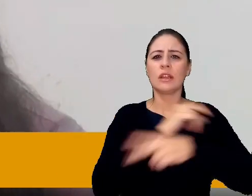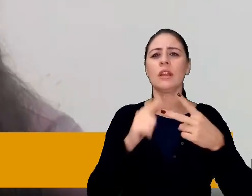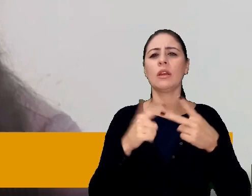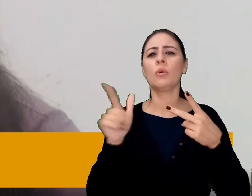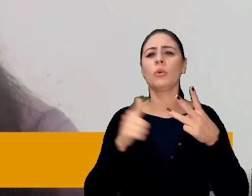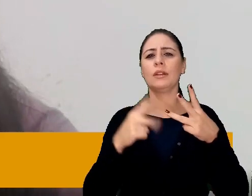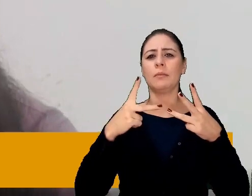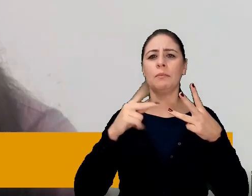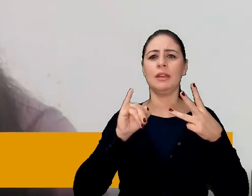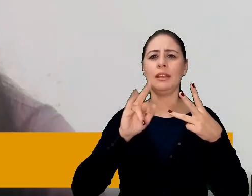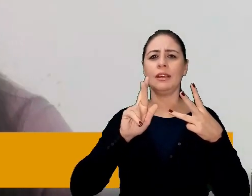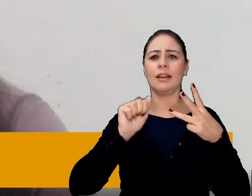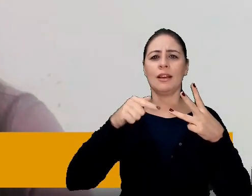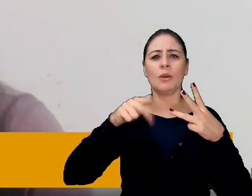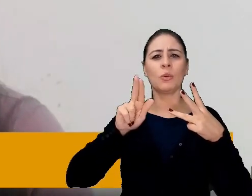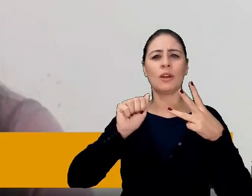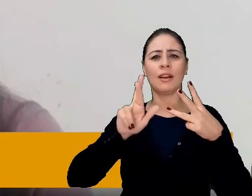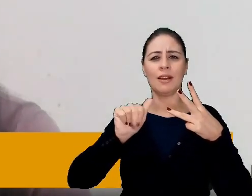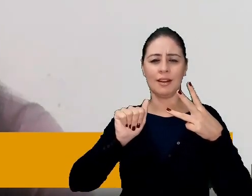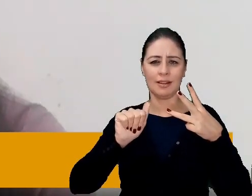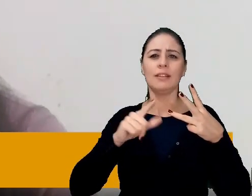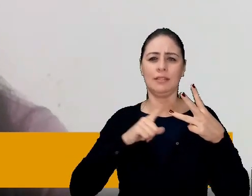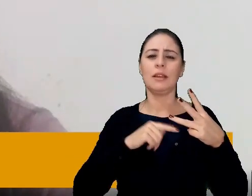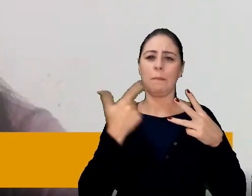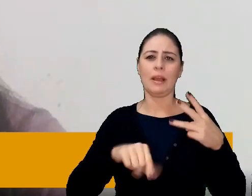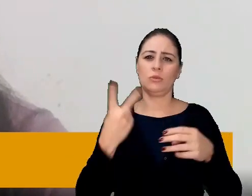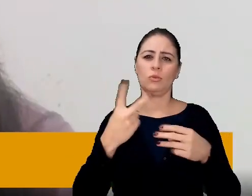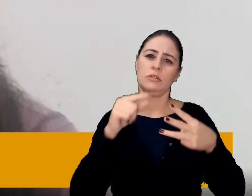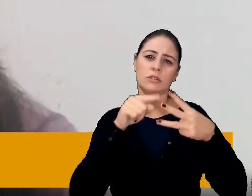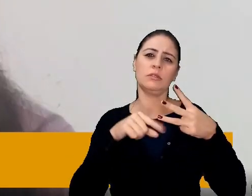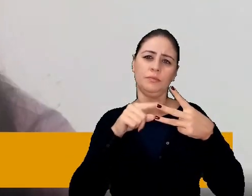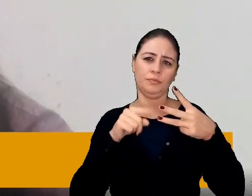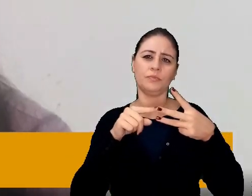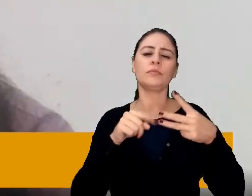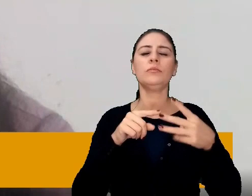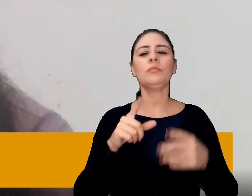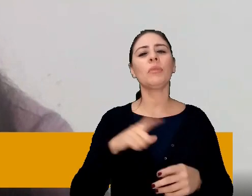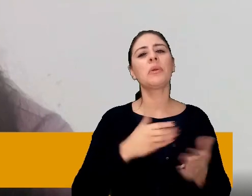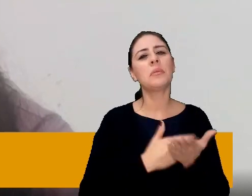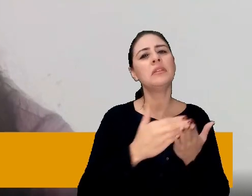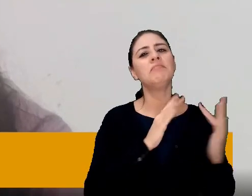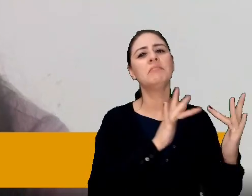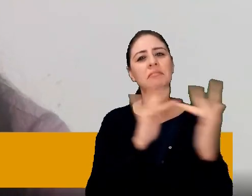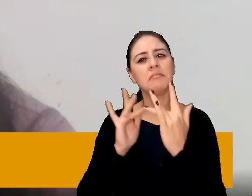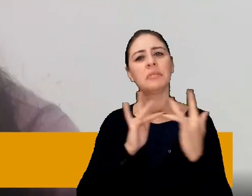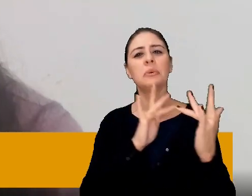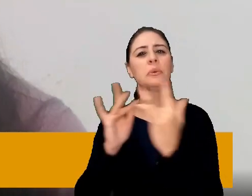em Morretes e São José dos Pinhais e a outra em Piraquara, que a gente tem mais outras 2 aldeias aqui na